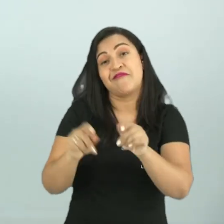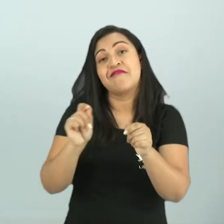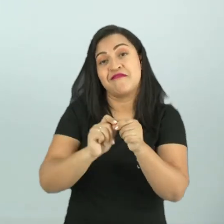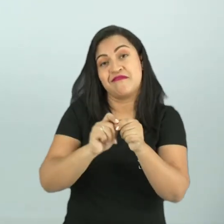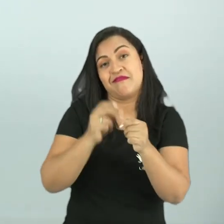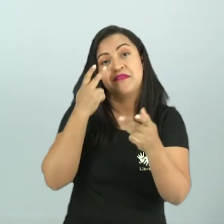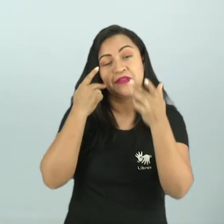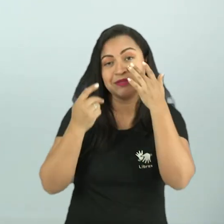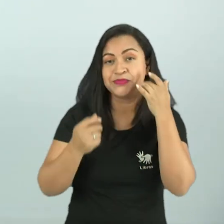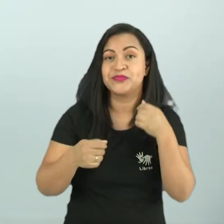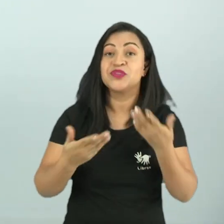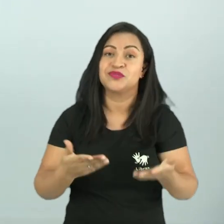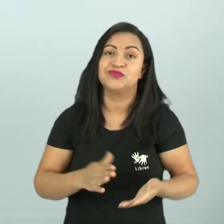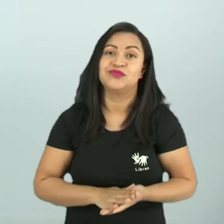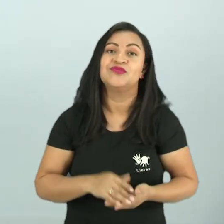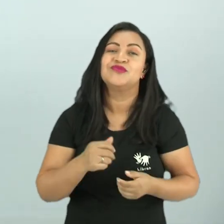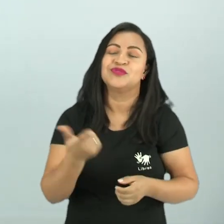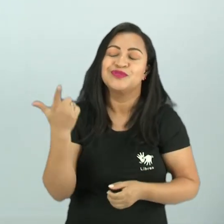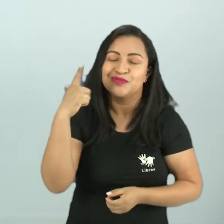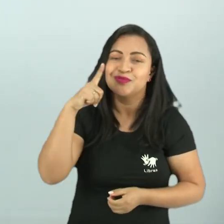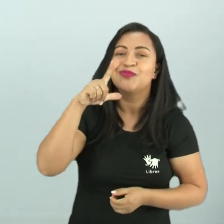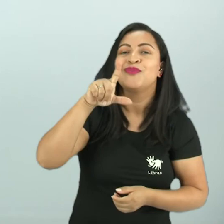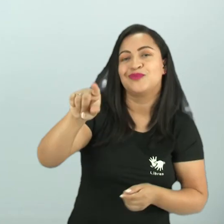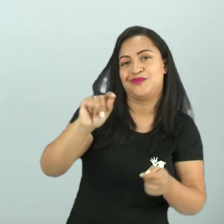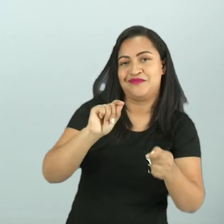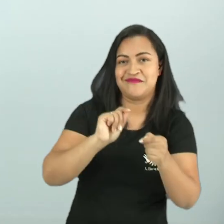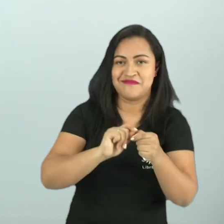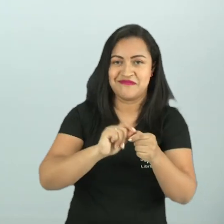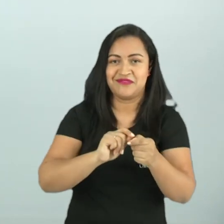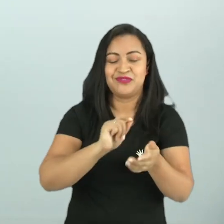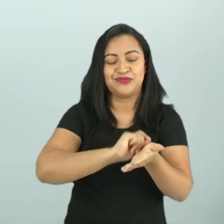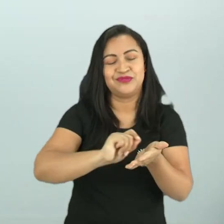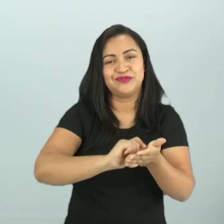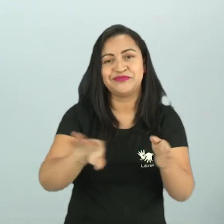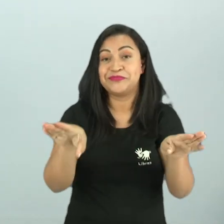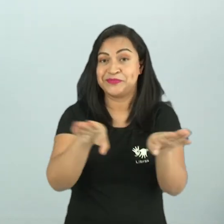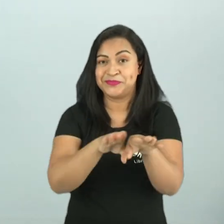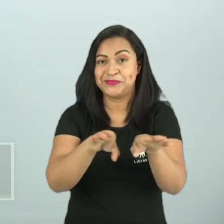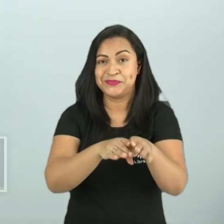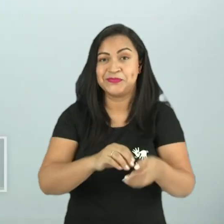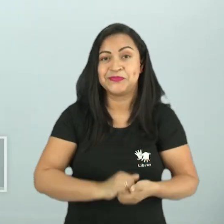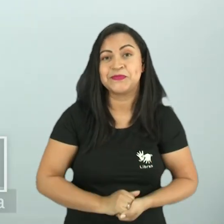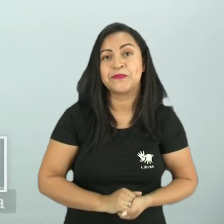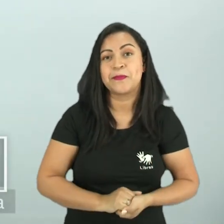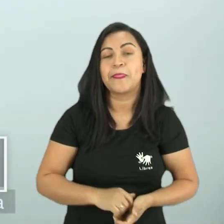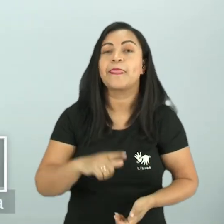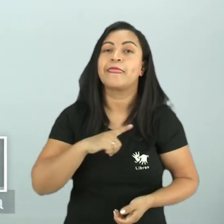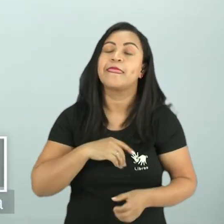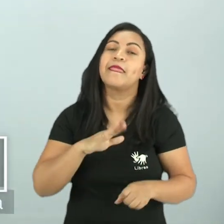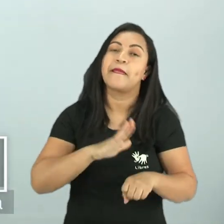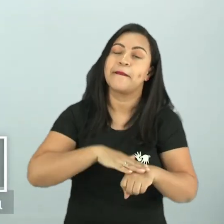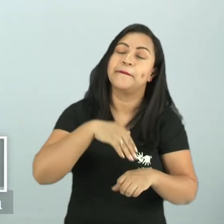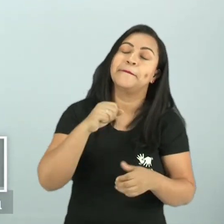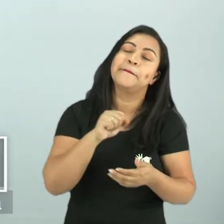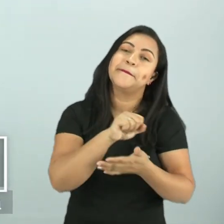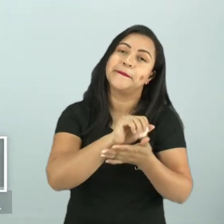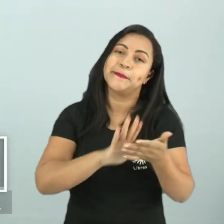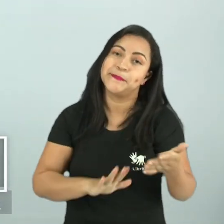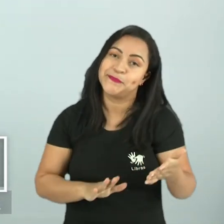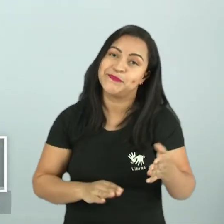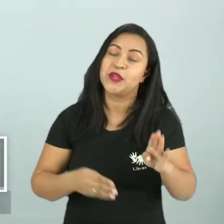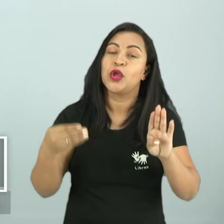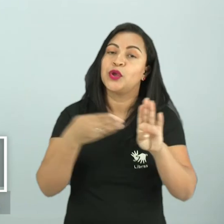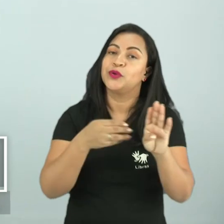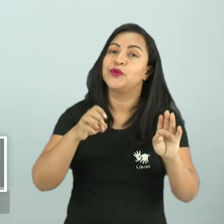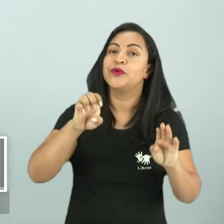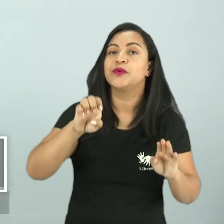ok? Então vocês têm muito talento para escrever e serem grandes dramaturgos. Tem mais exercícios lá no